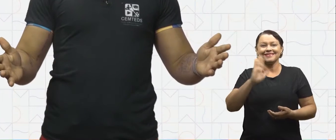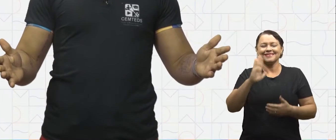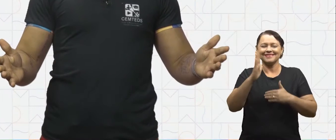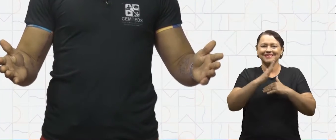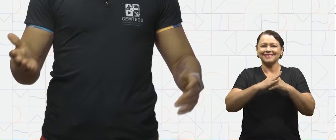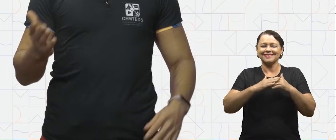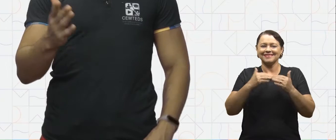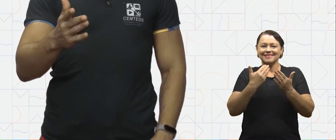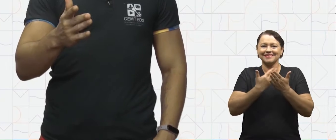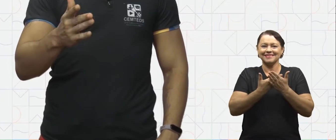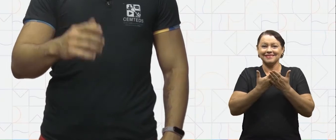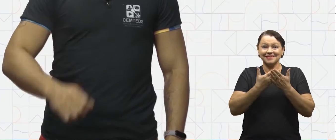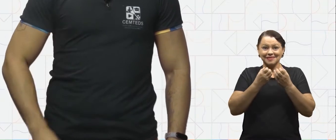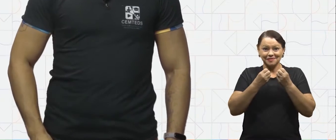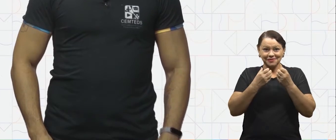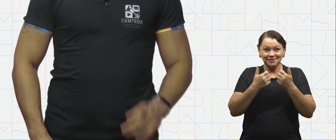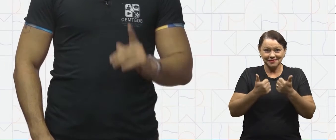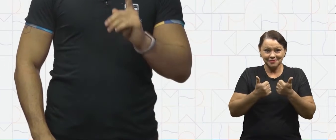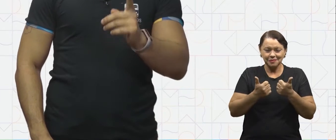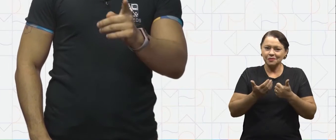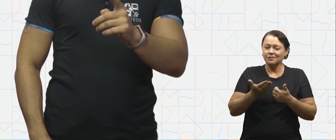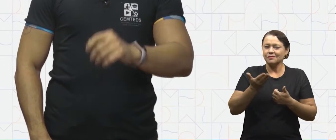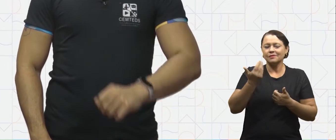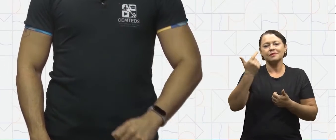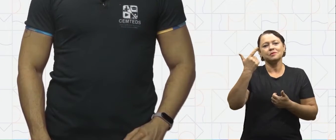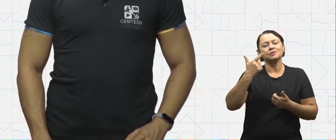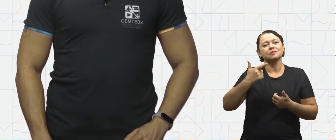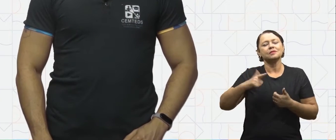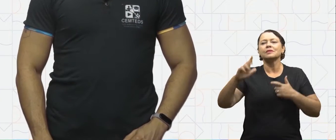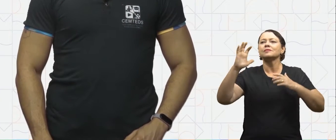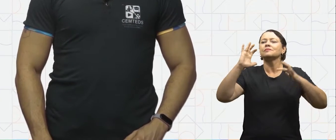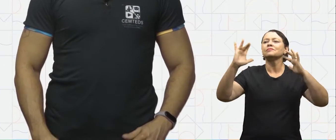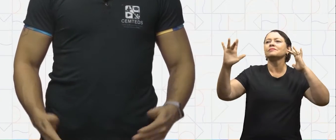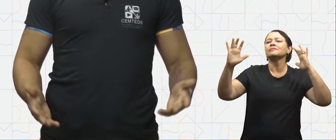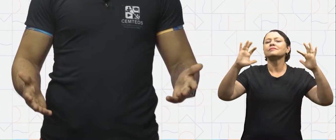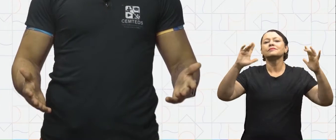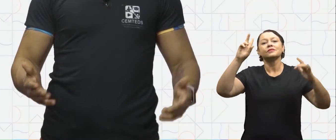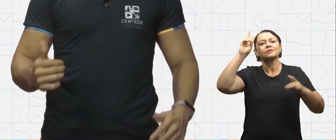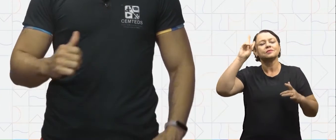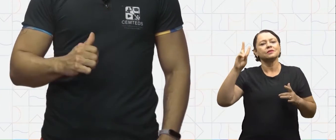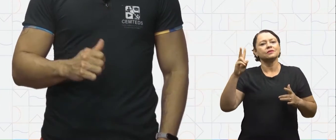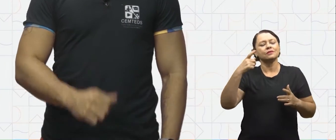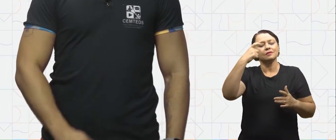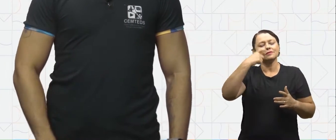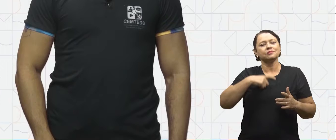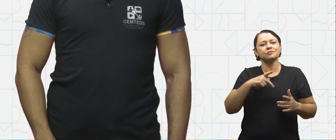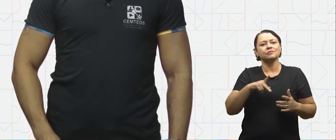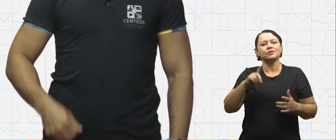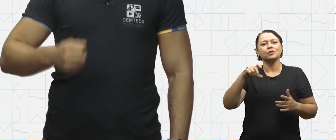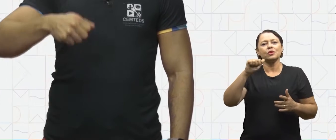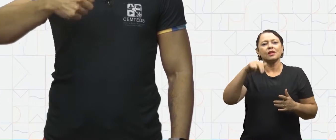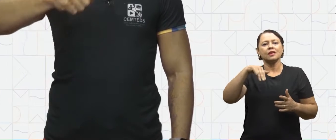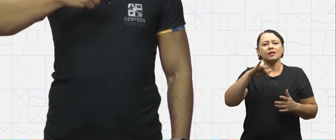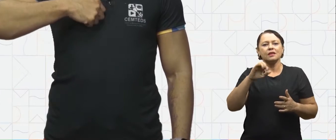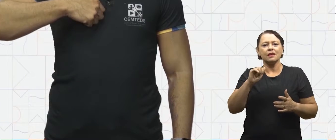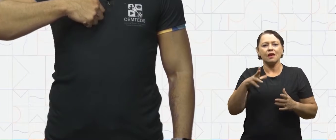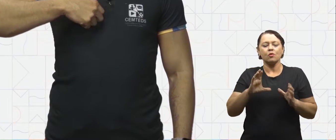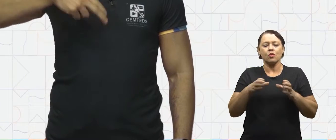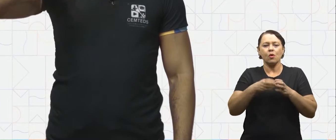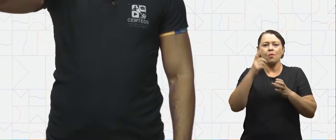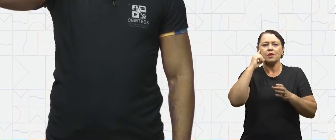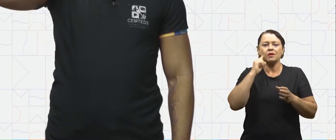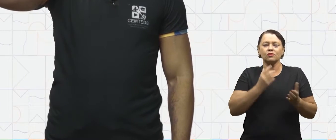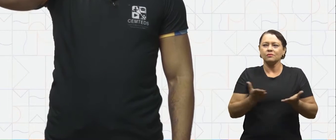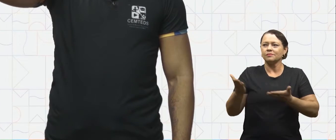Olá, querido estudante, tudo bem com você? Vamos para mais uma viagem pela história. Comigo, professor Daniel. O meu sinal